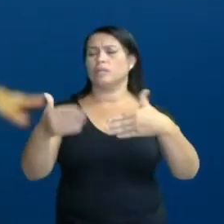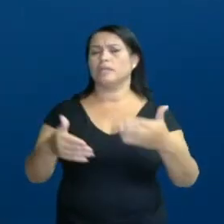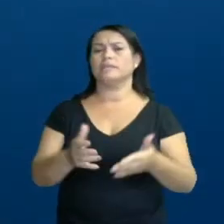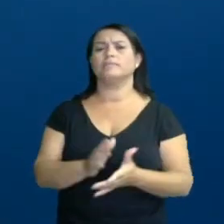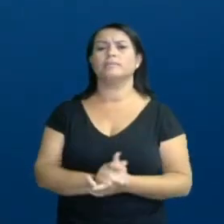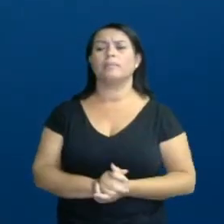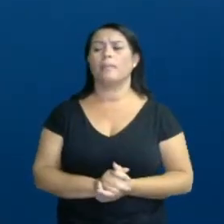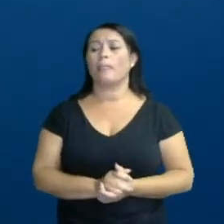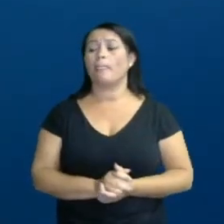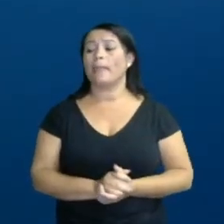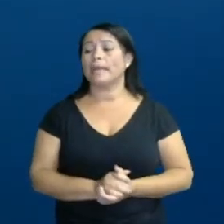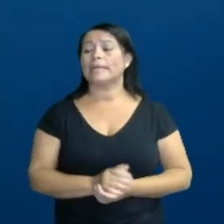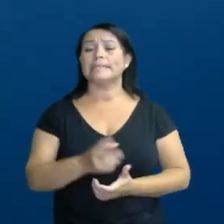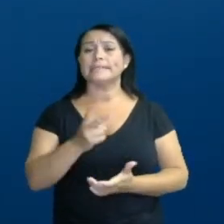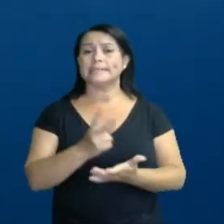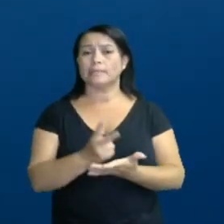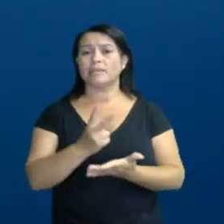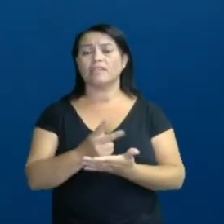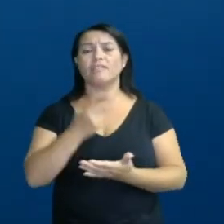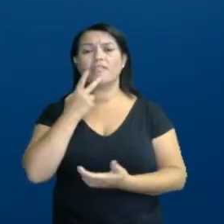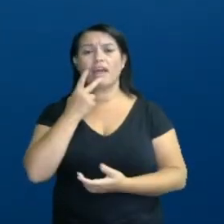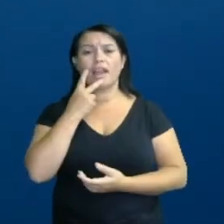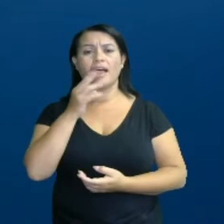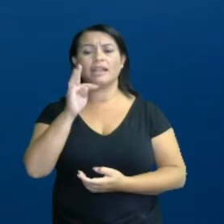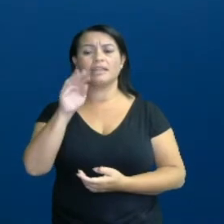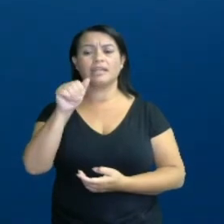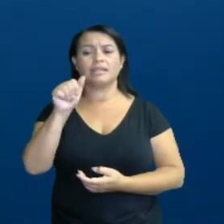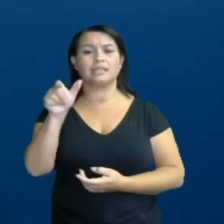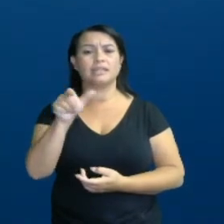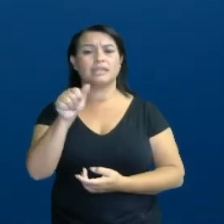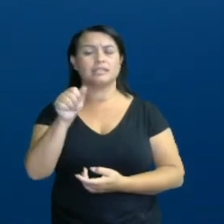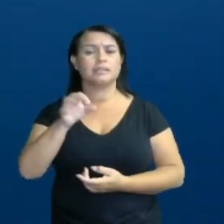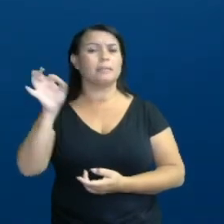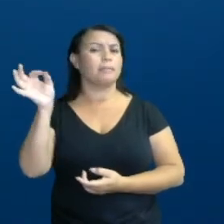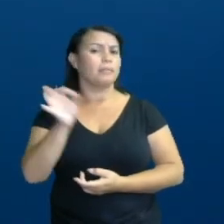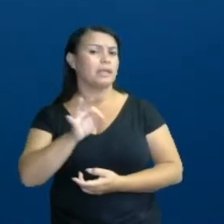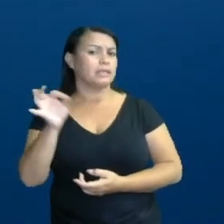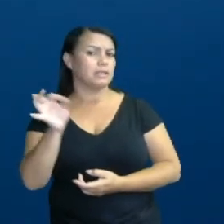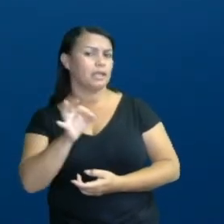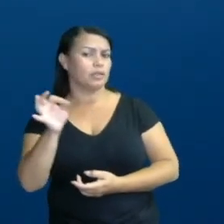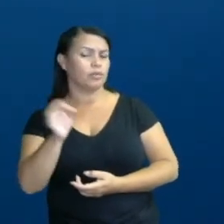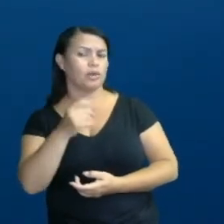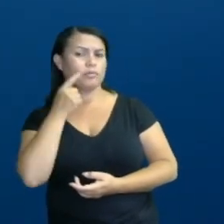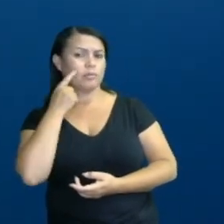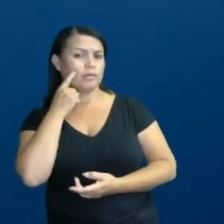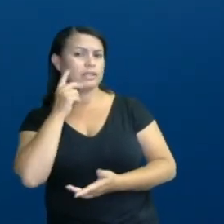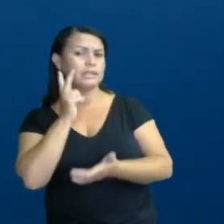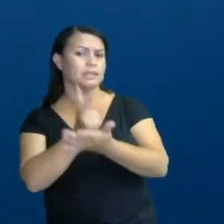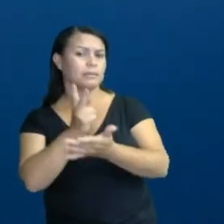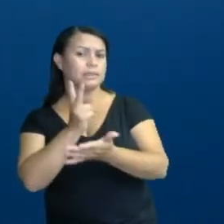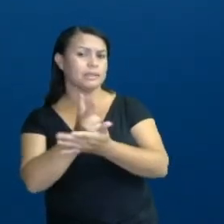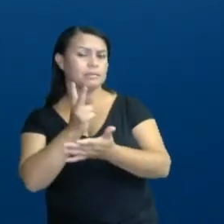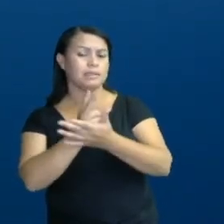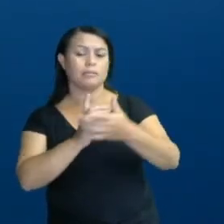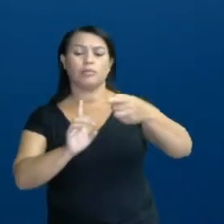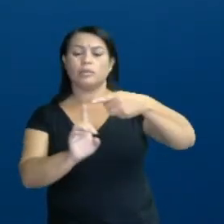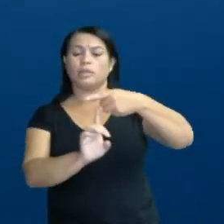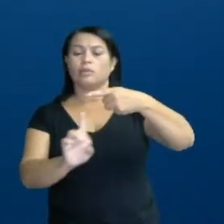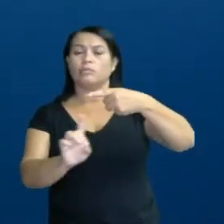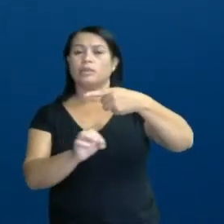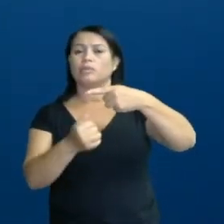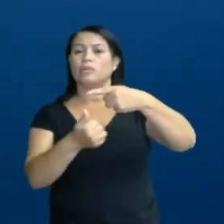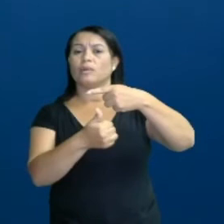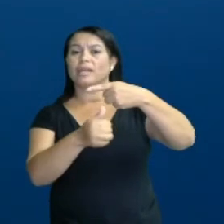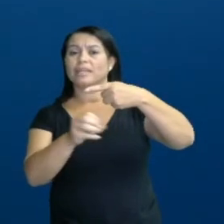diante. Sempre que falar na taxa percentual, que for tirar o porcento, sempre o meu denominador vai